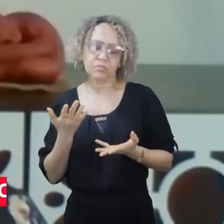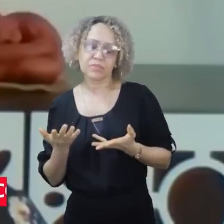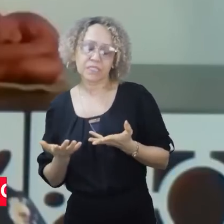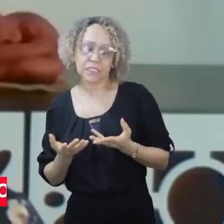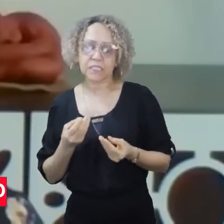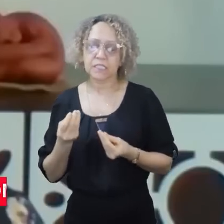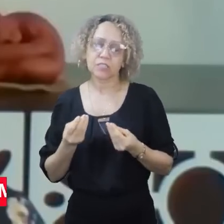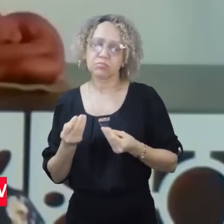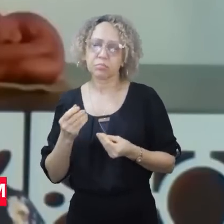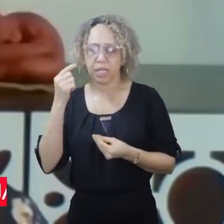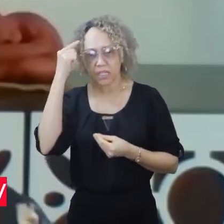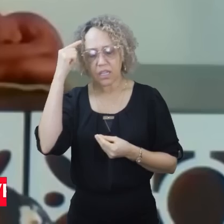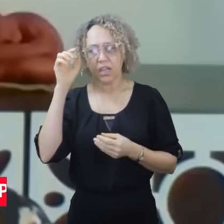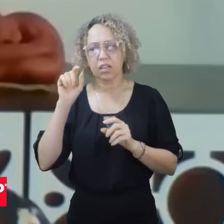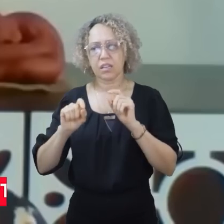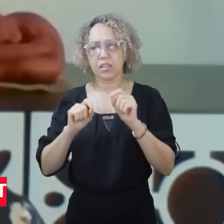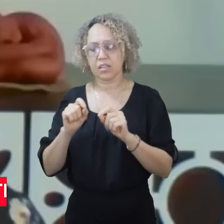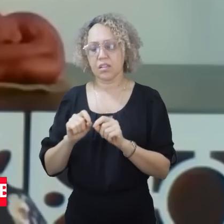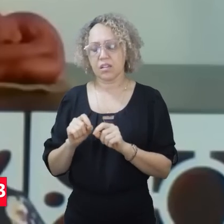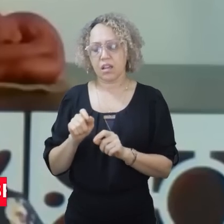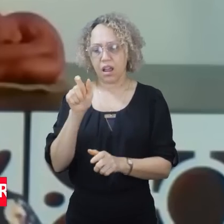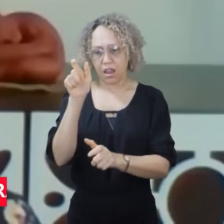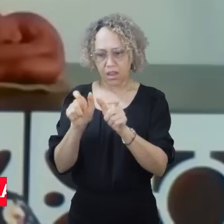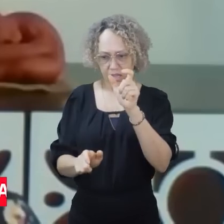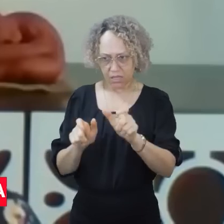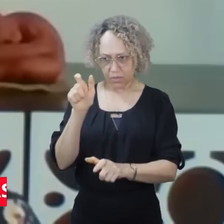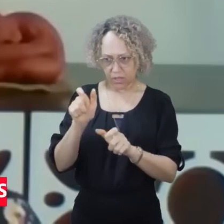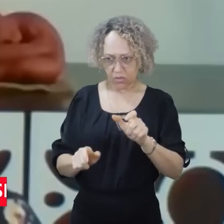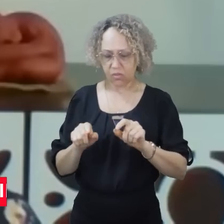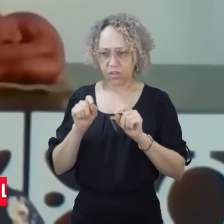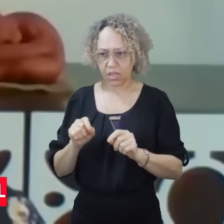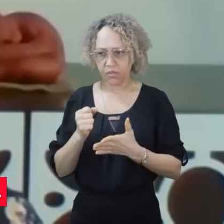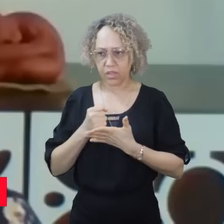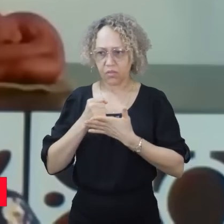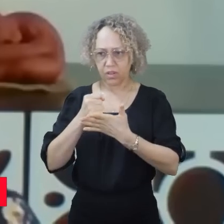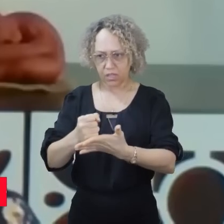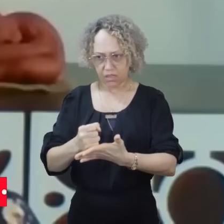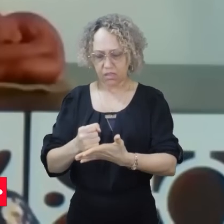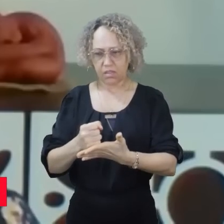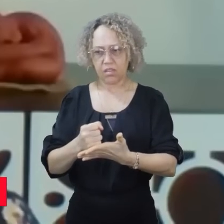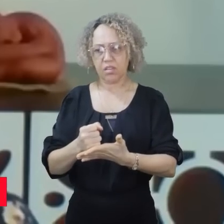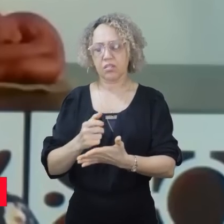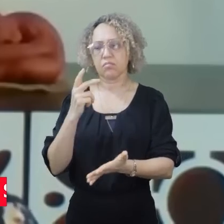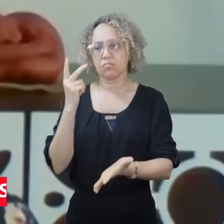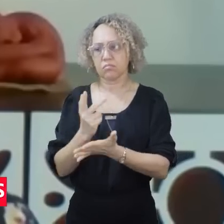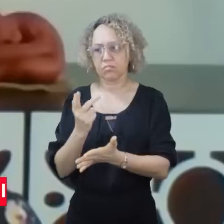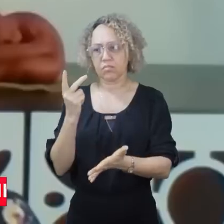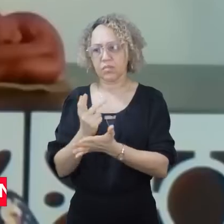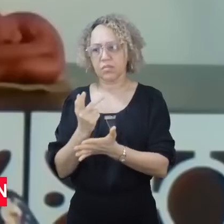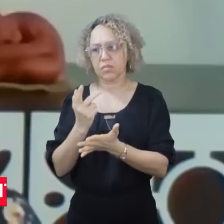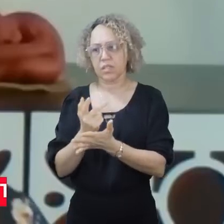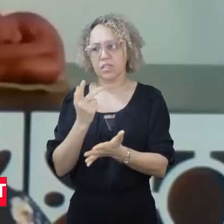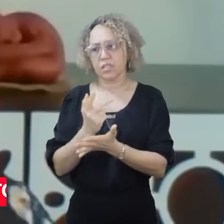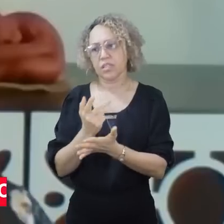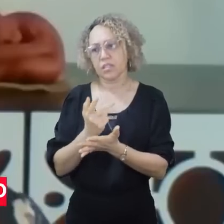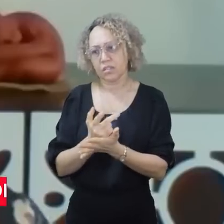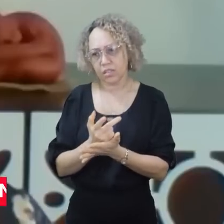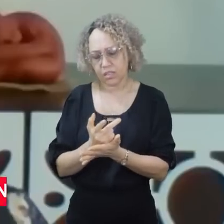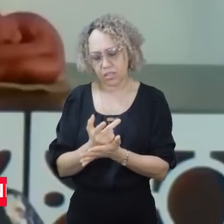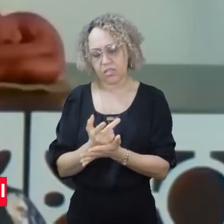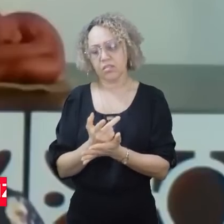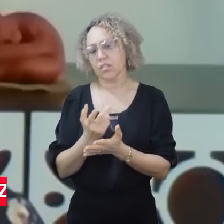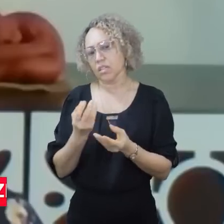Eu acho que a essas pessoas será oferecido as mesmas, enfim,